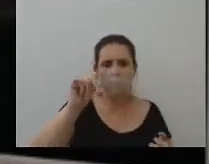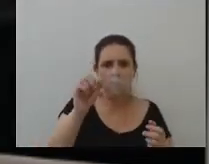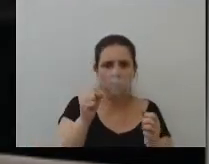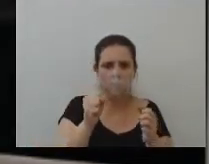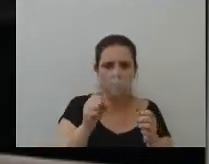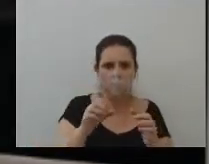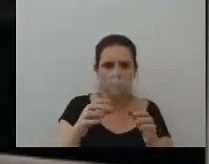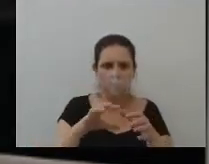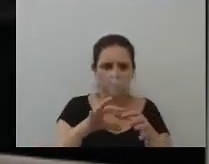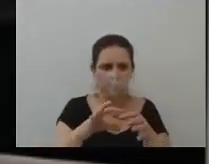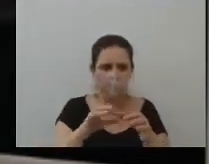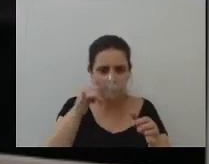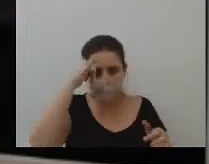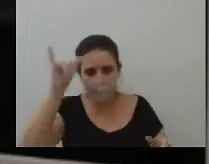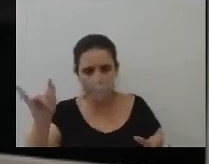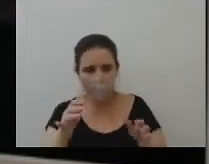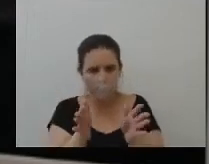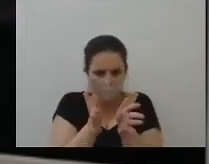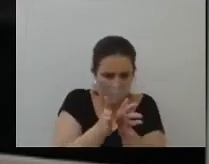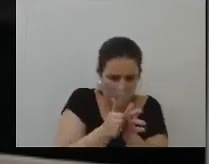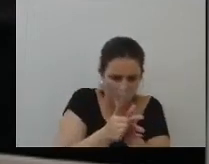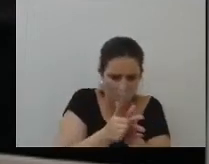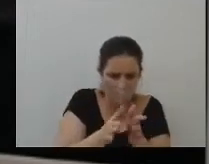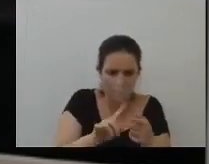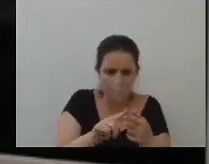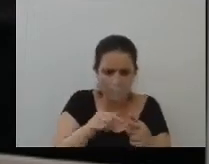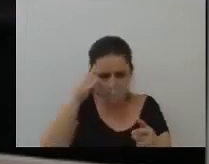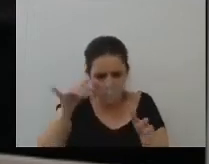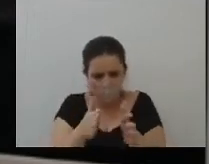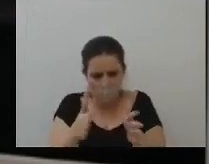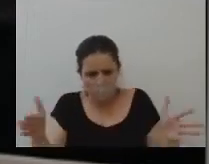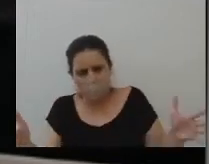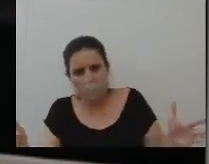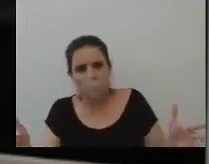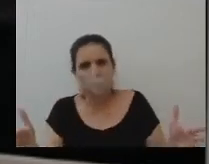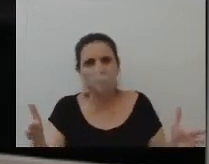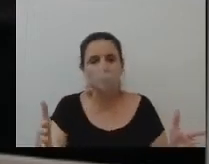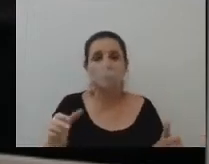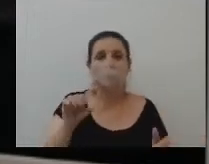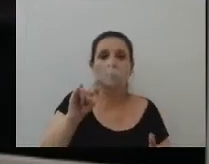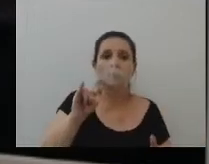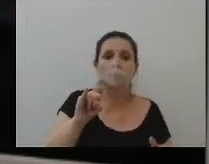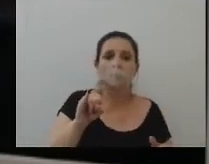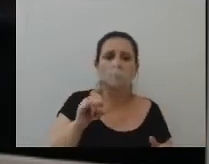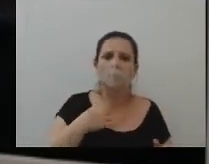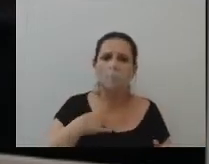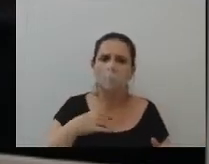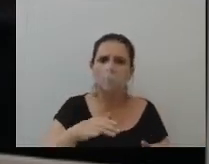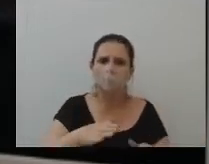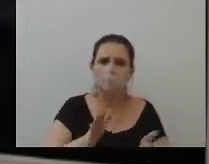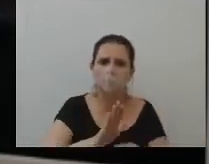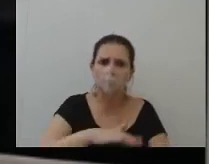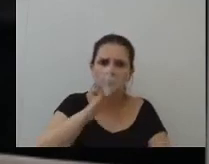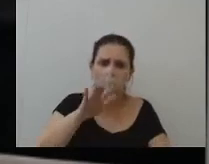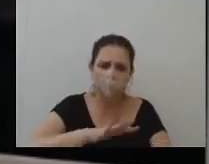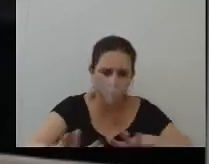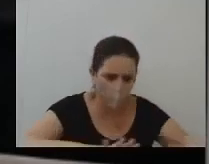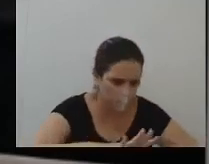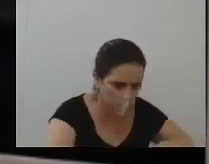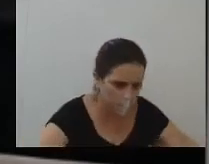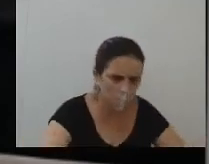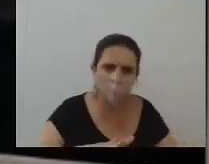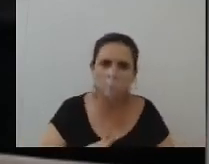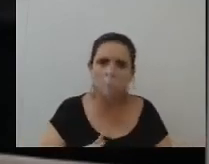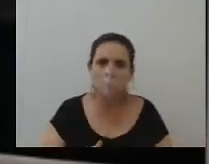comprima. Segurando para que ela não estique. Tá. E se eu aumentar a agitação de uma delas? É isso